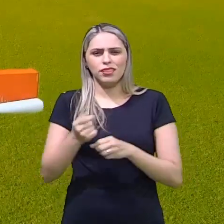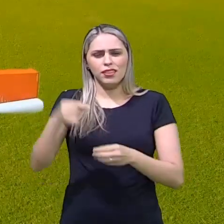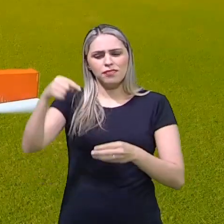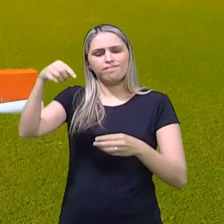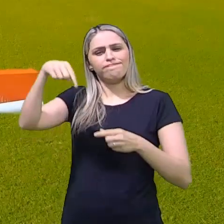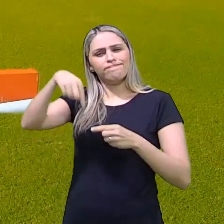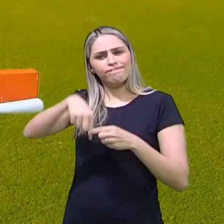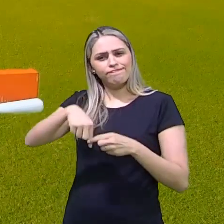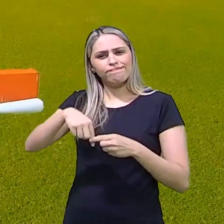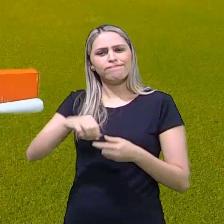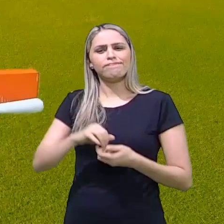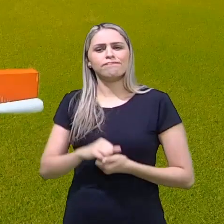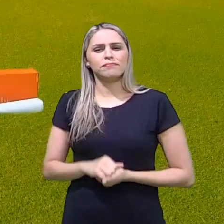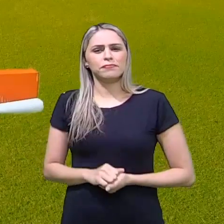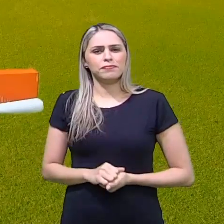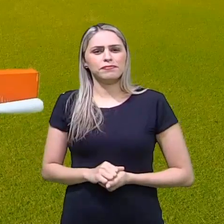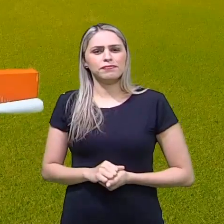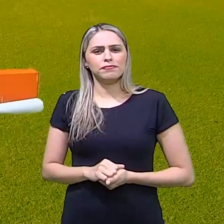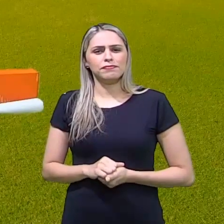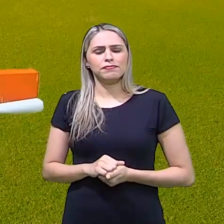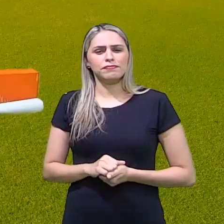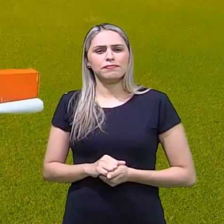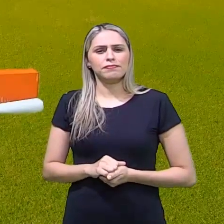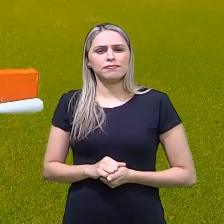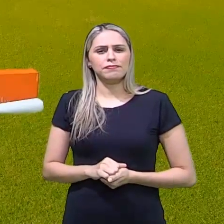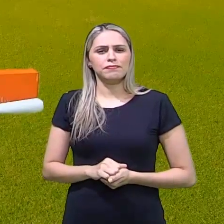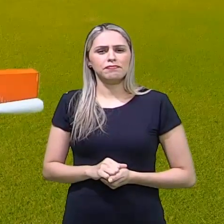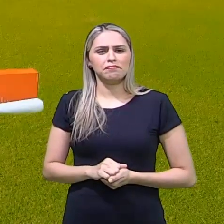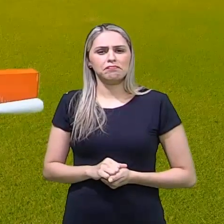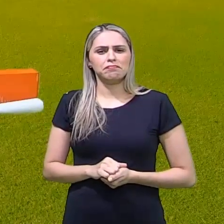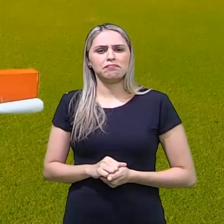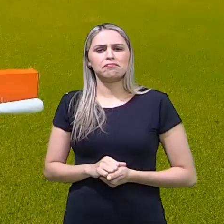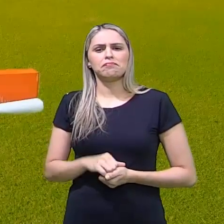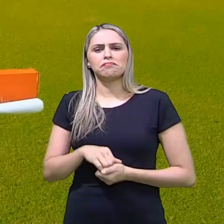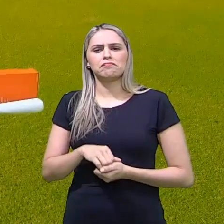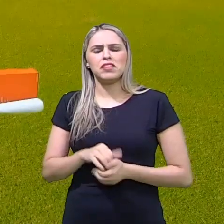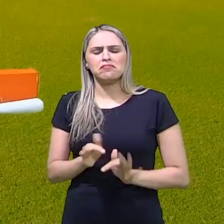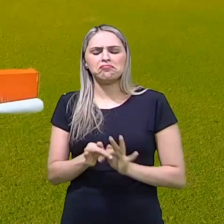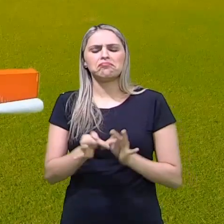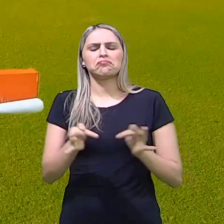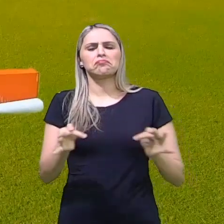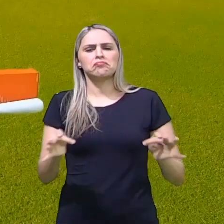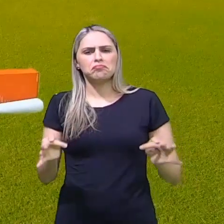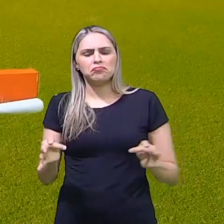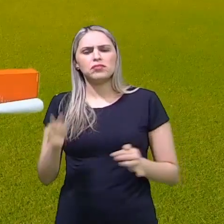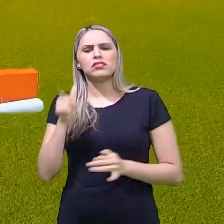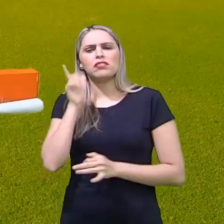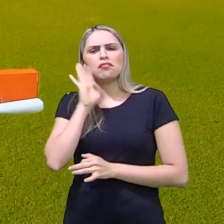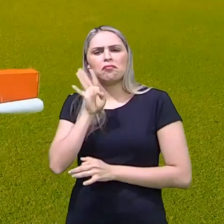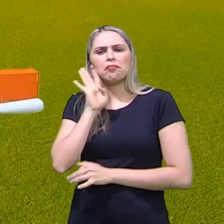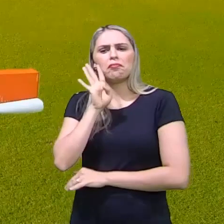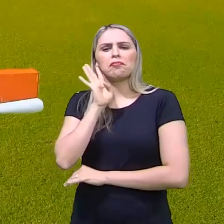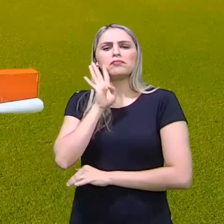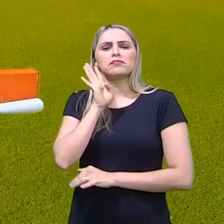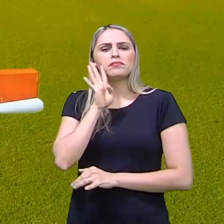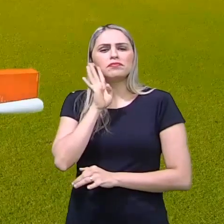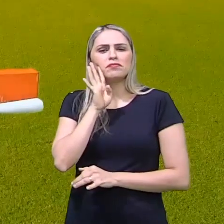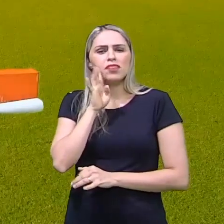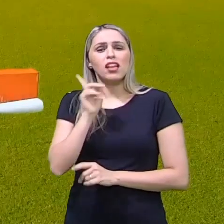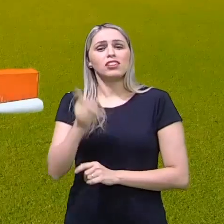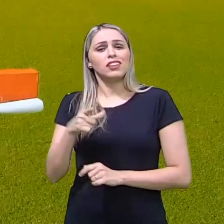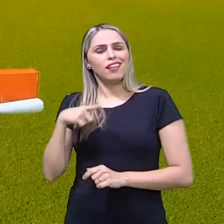e você vai colocar no meio. Olha, material bem simples, a gente consegue fazer um negócio bem legal. Olha, né? Fizemos o